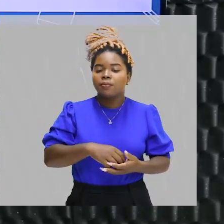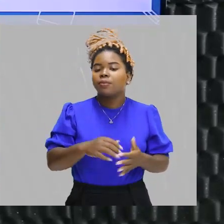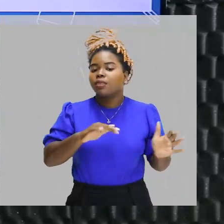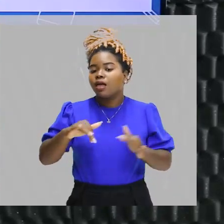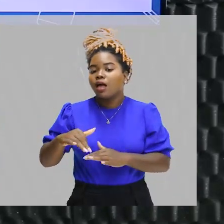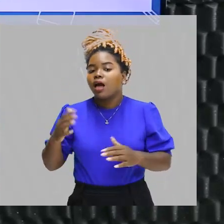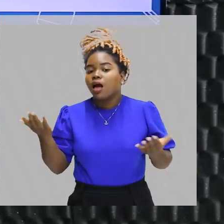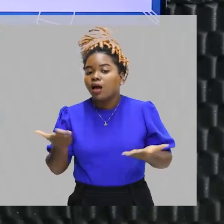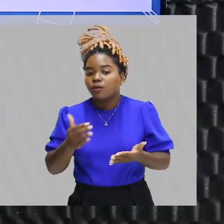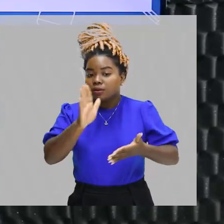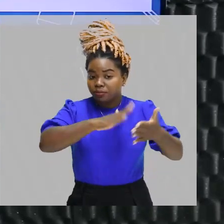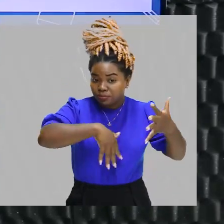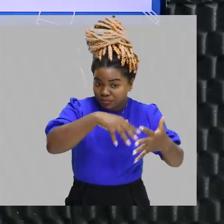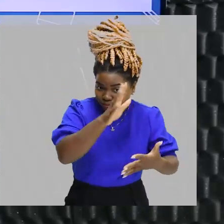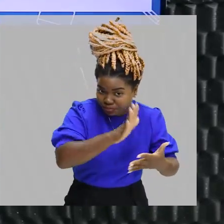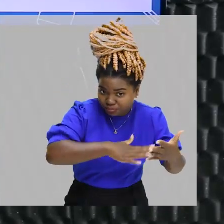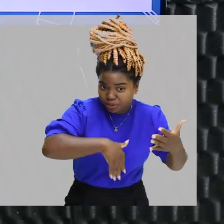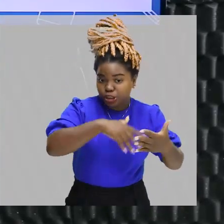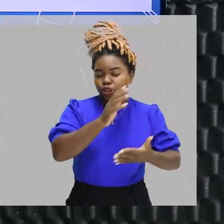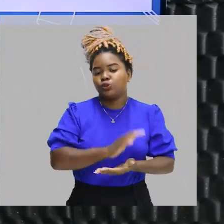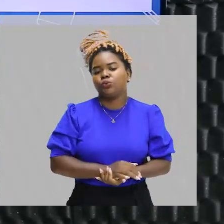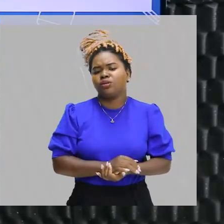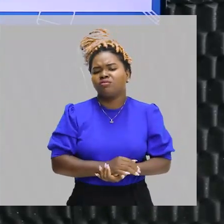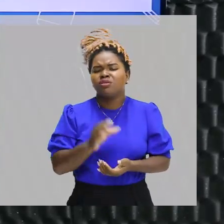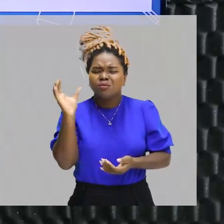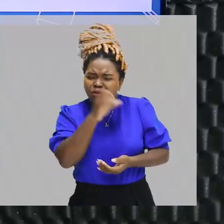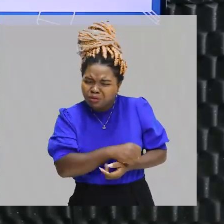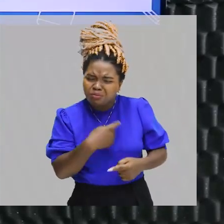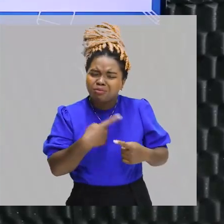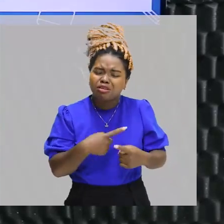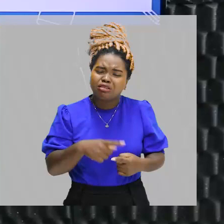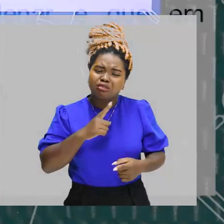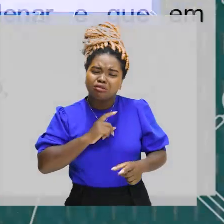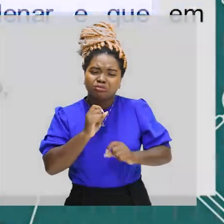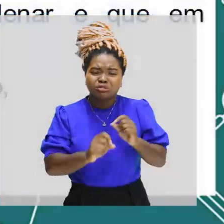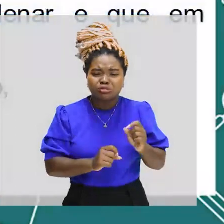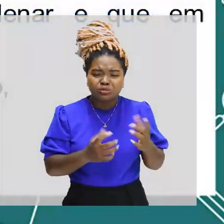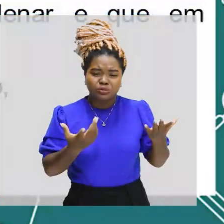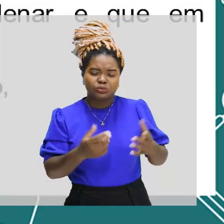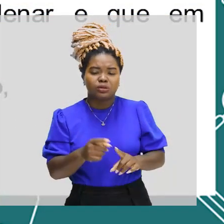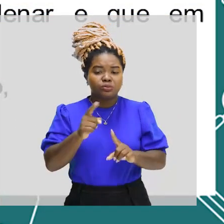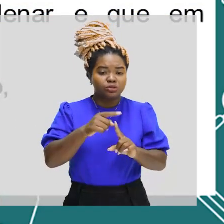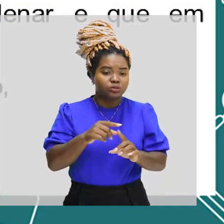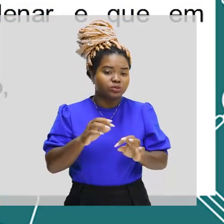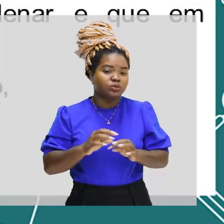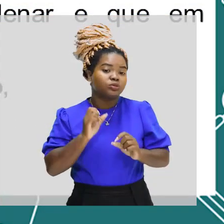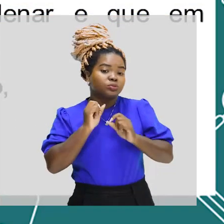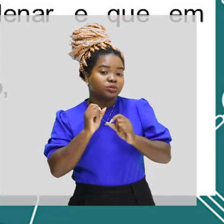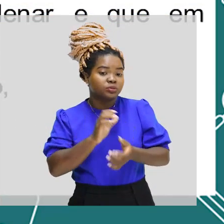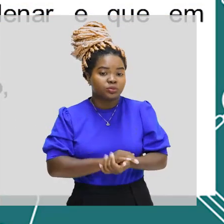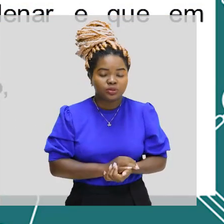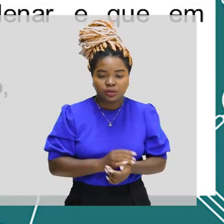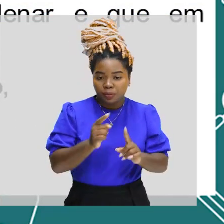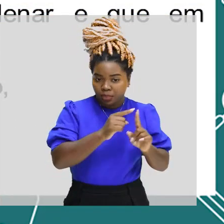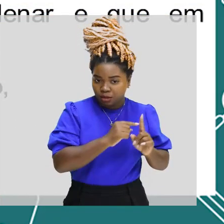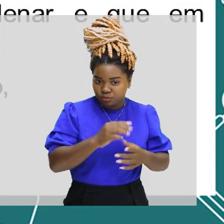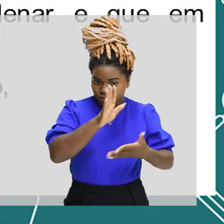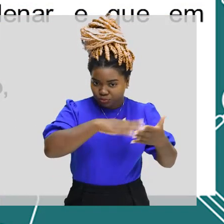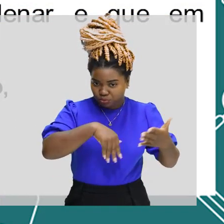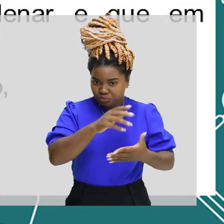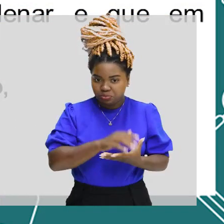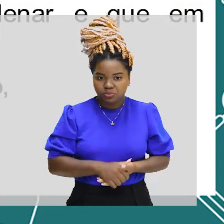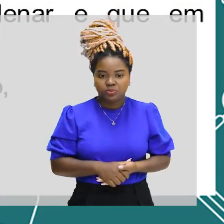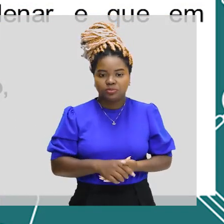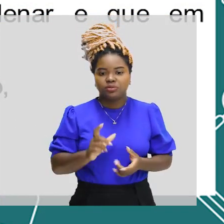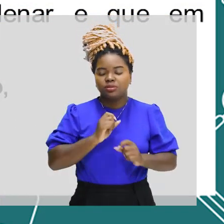ser um pouco mais rápido nesse aqui para a gente ter um capítulo, um canal só sobre técnicas de pintura. Pintura remete desde o princípio das civilizações, as